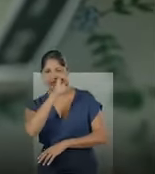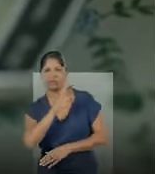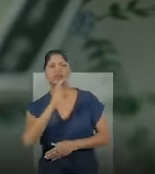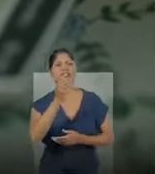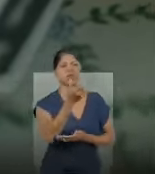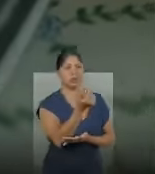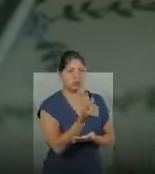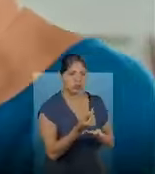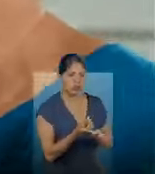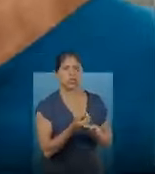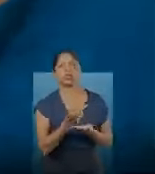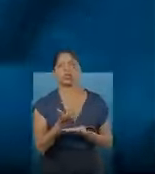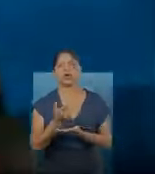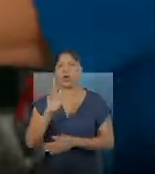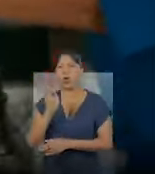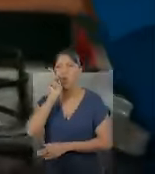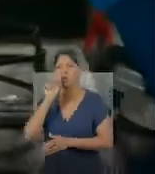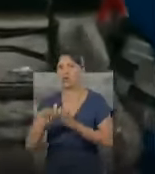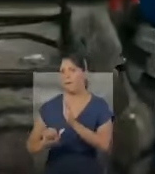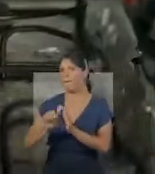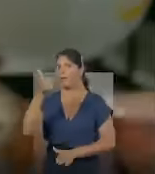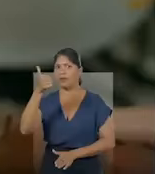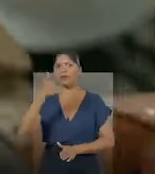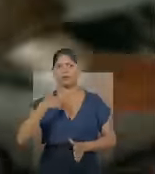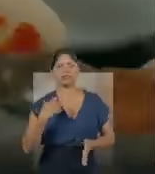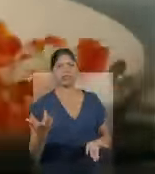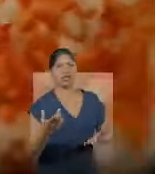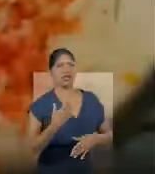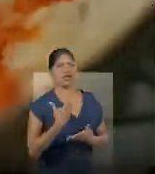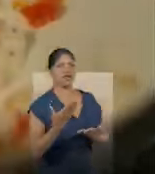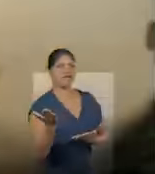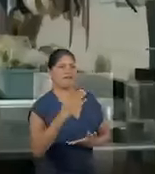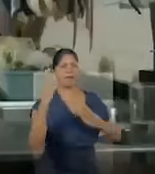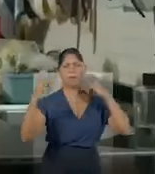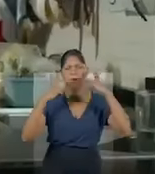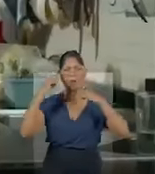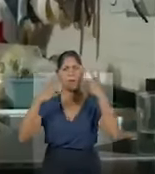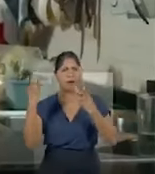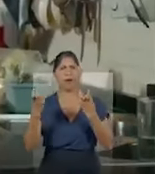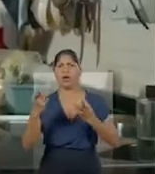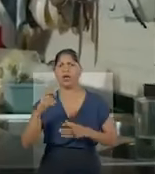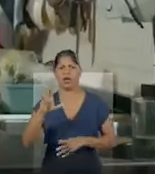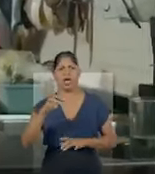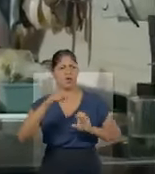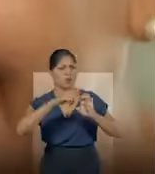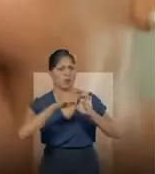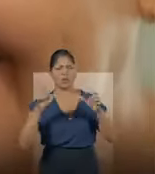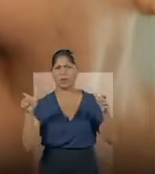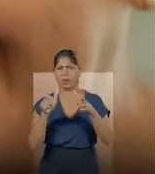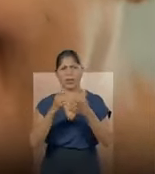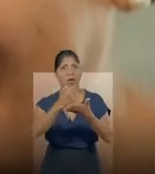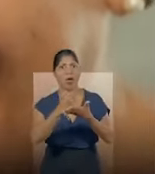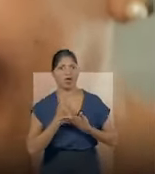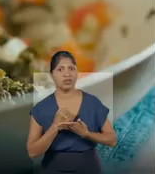Difícil financeiramente. O Helder foi o primeiro que despontou para preocupação, principalmente dos pequenos empreendedores. Foi